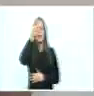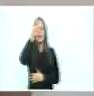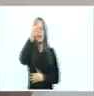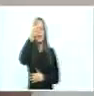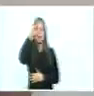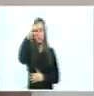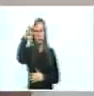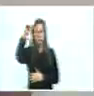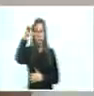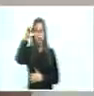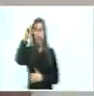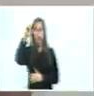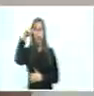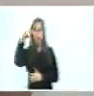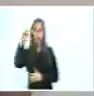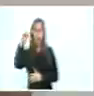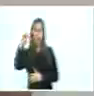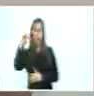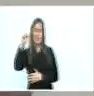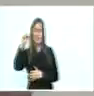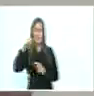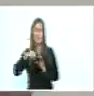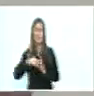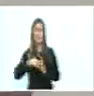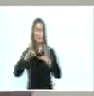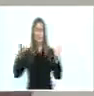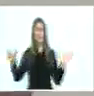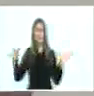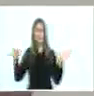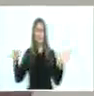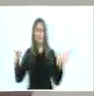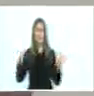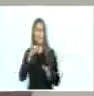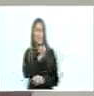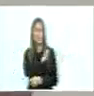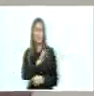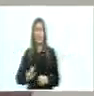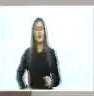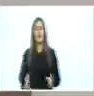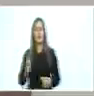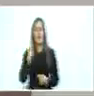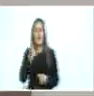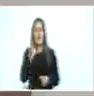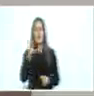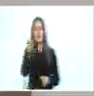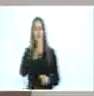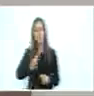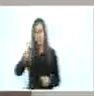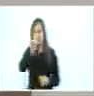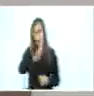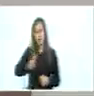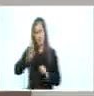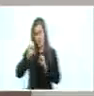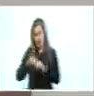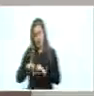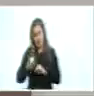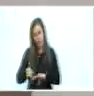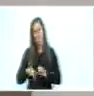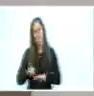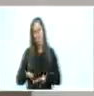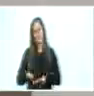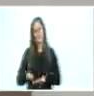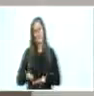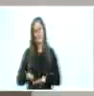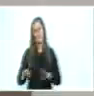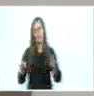pelo Estado, mas o Estado está entendendo que essa estrutura tem que continuar sendo utilizada para a educação.